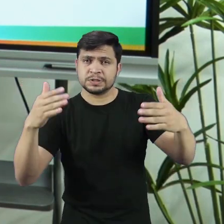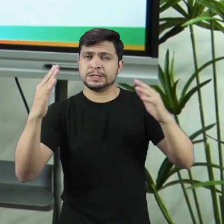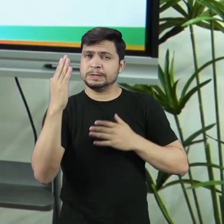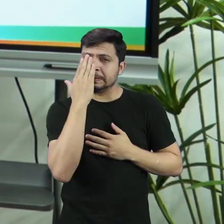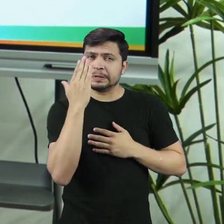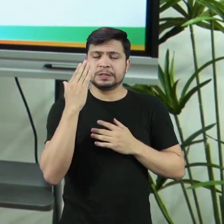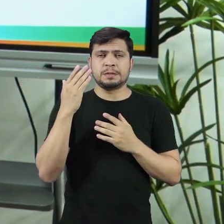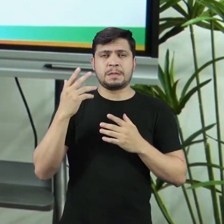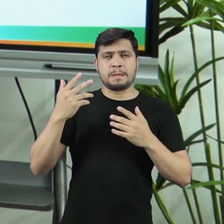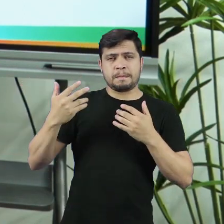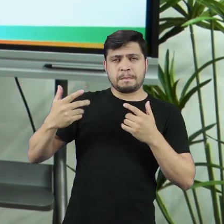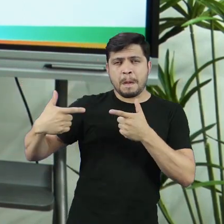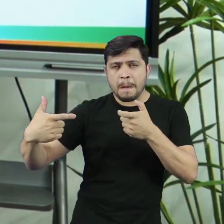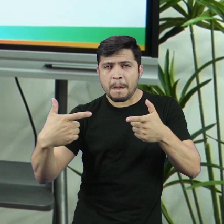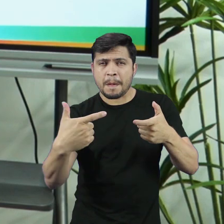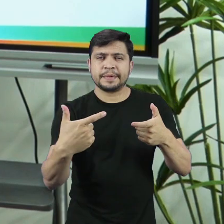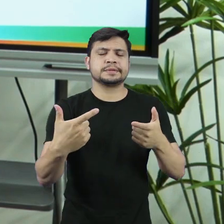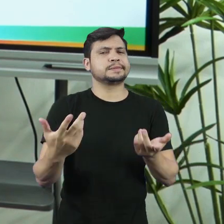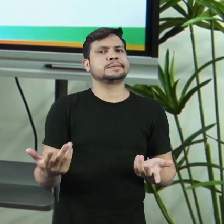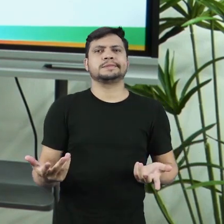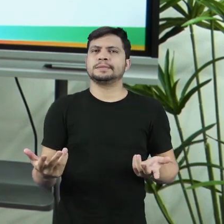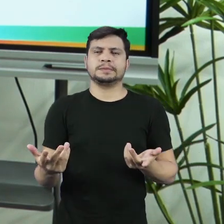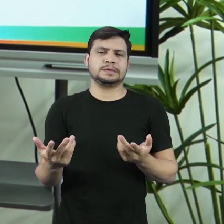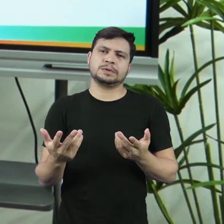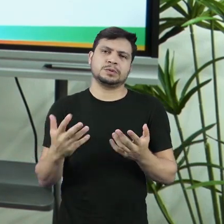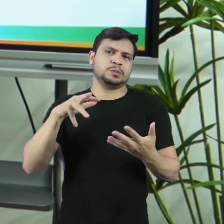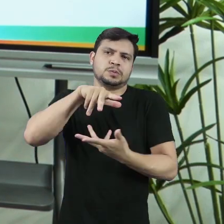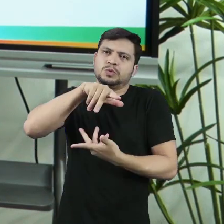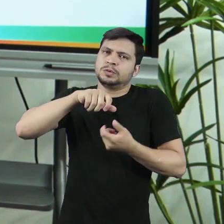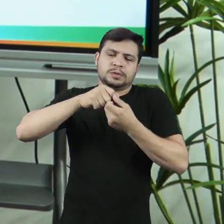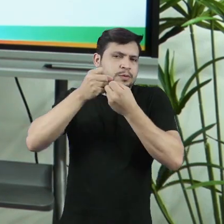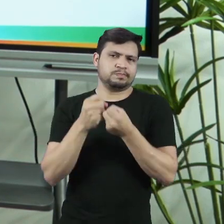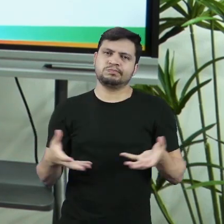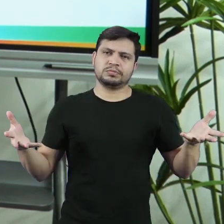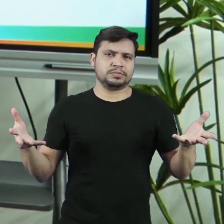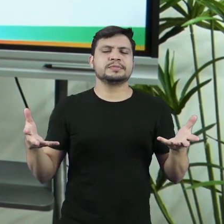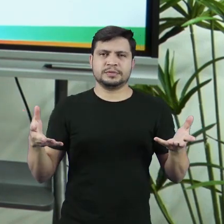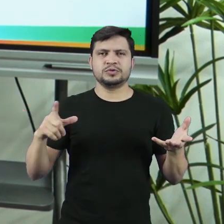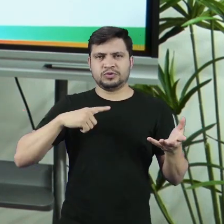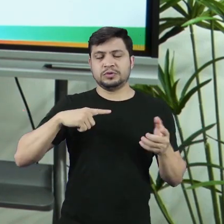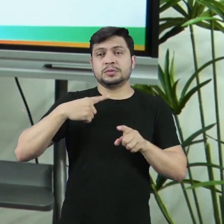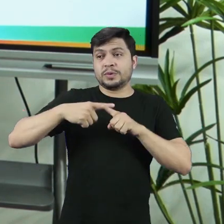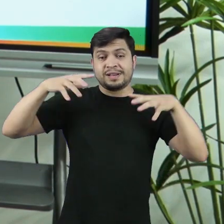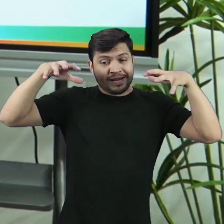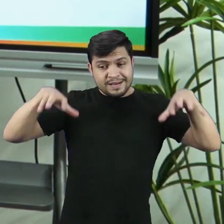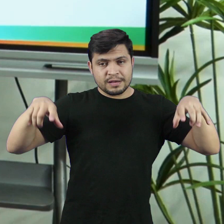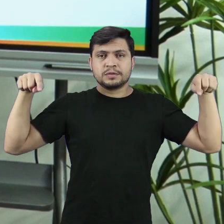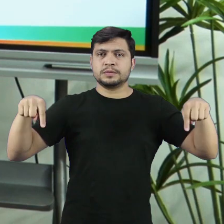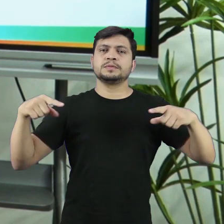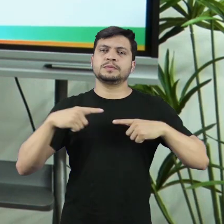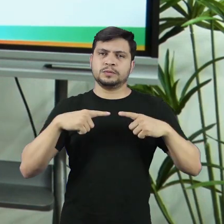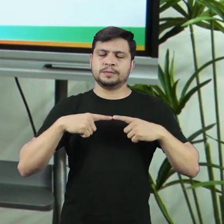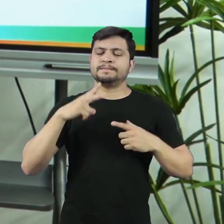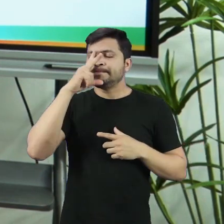permanência de vida no planeta, pois os dois conseguiram rapidamente ter um arsenal de guerra e ter bombas suficientes para destruir o planeta